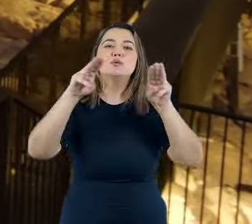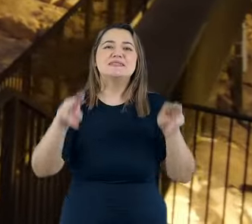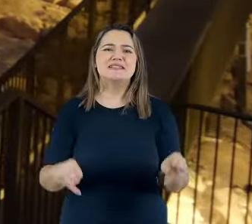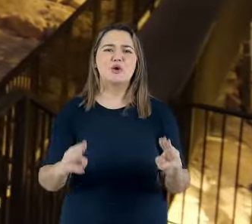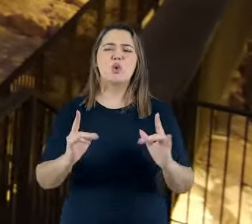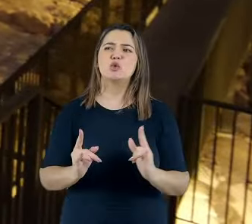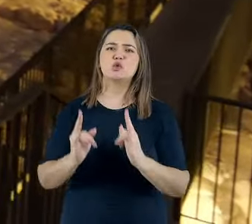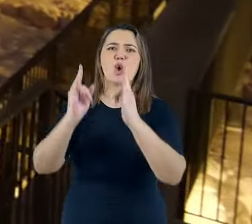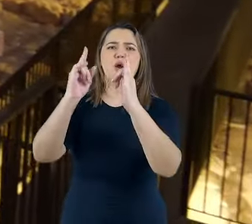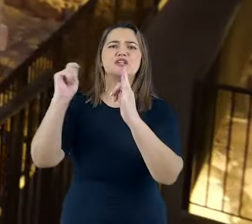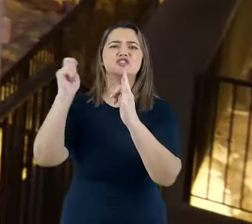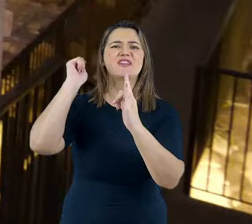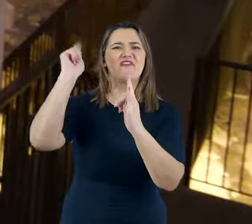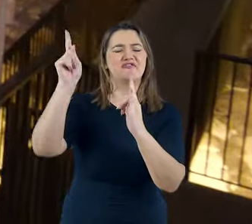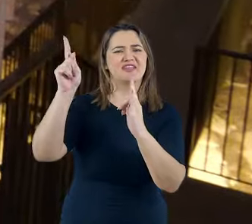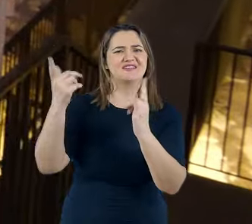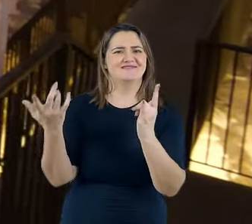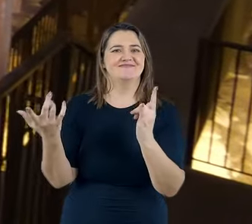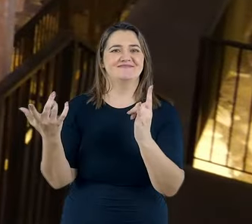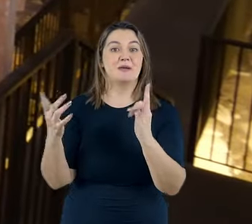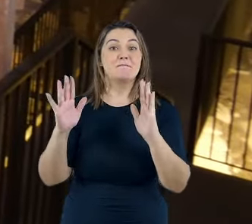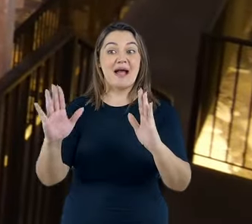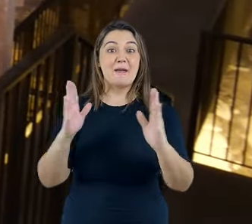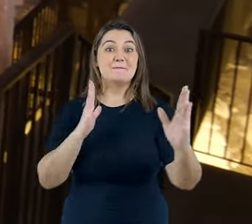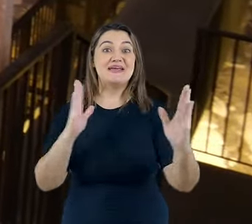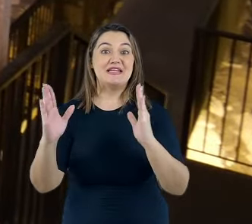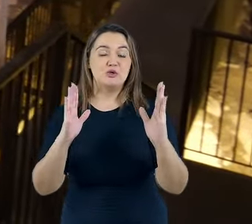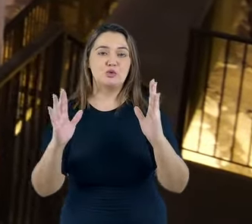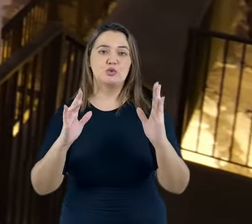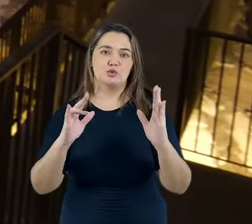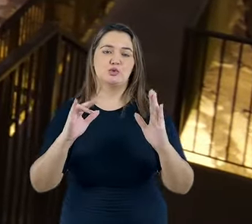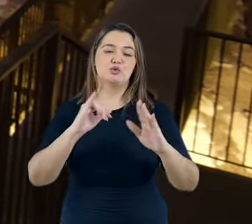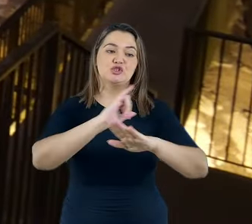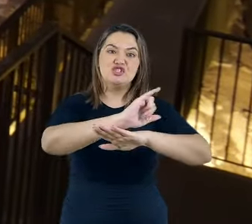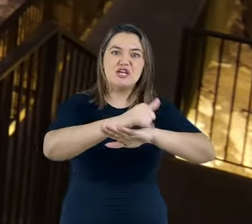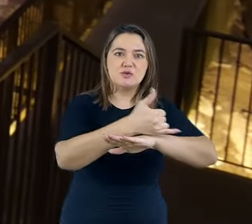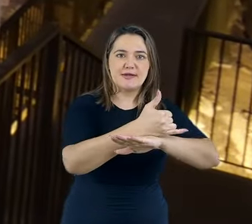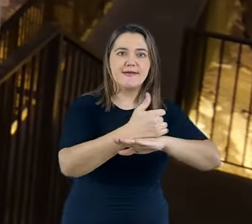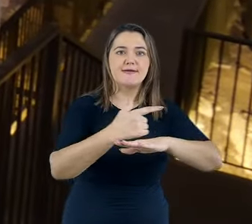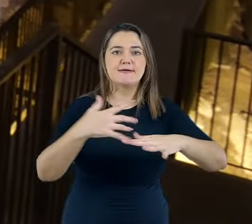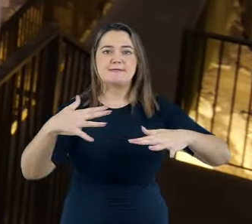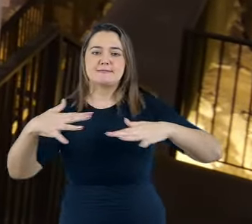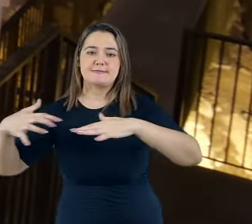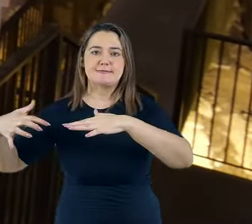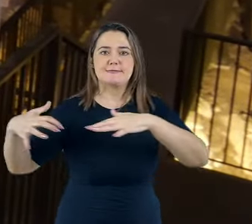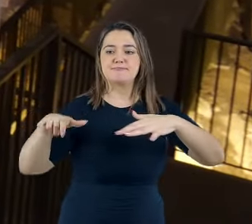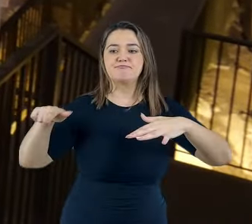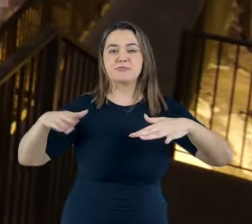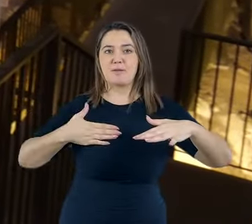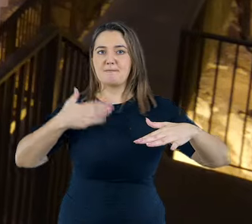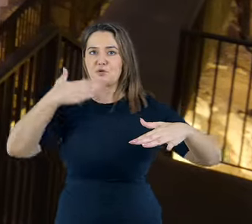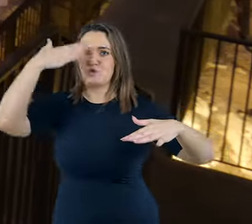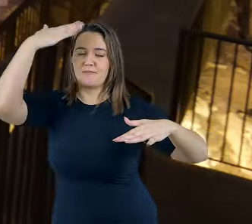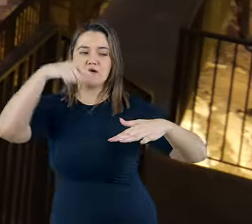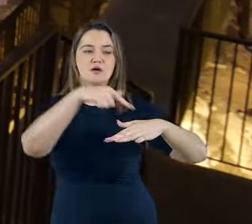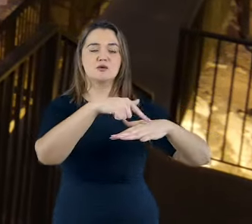Torre de Davi. Só que olha que interessante, esse período em que Jerusalém era disputada por cristãos e muçulmanos, cruzados